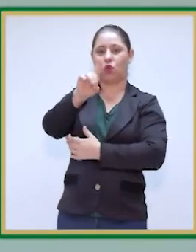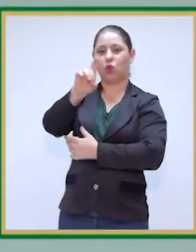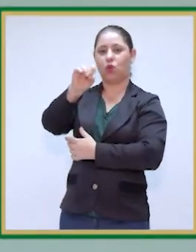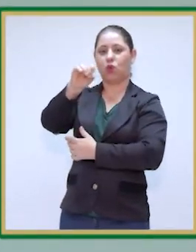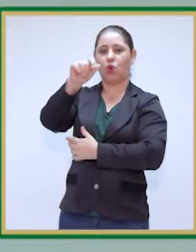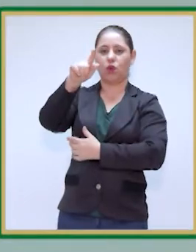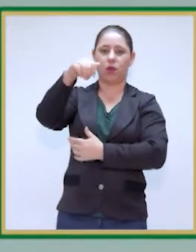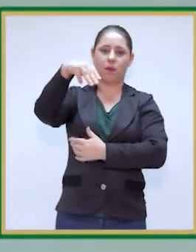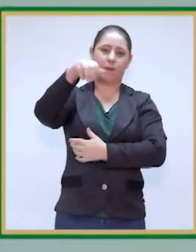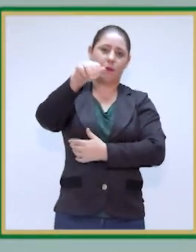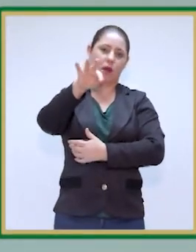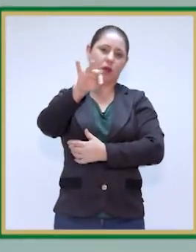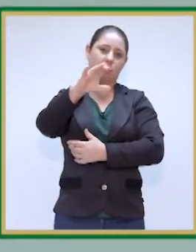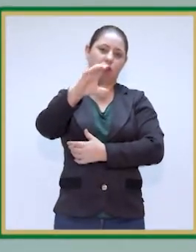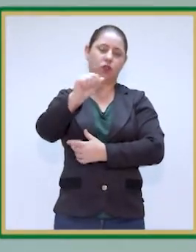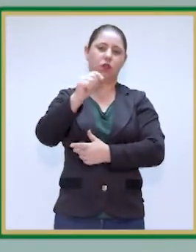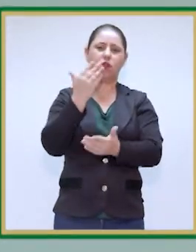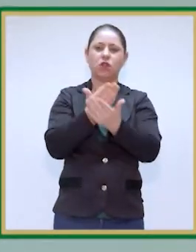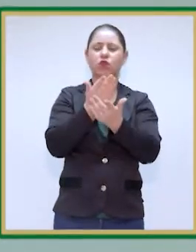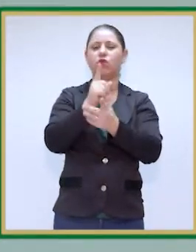da dogmática, que eu falo aqui, é estudar